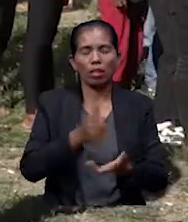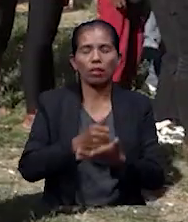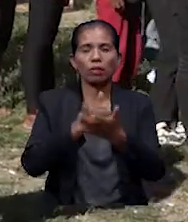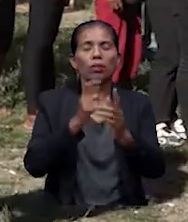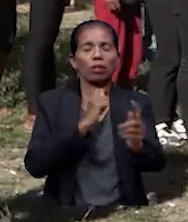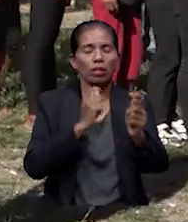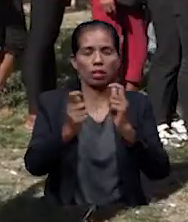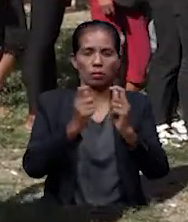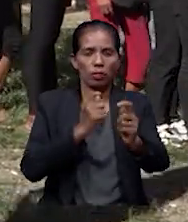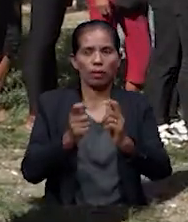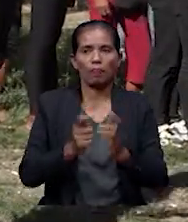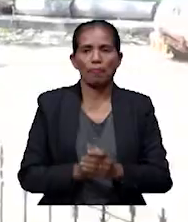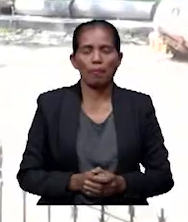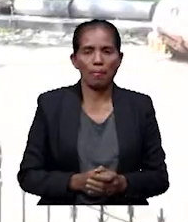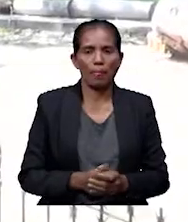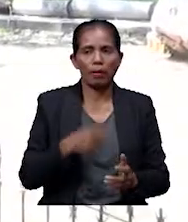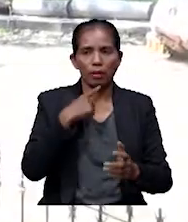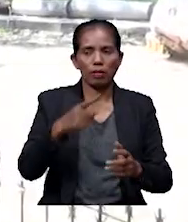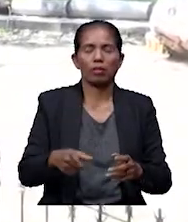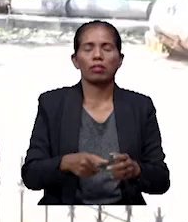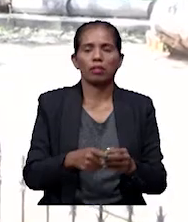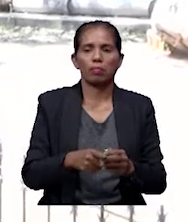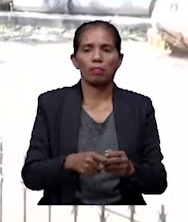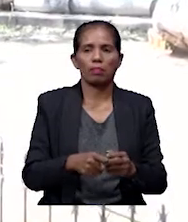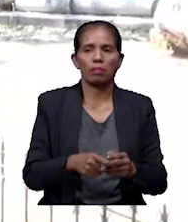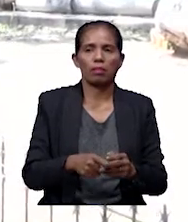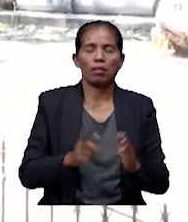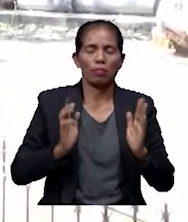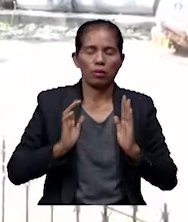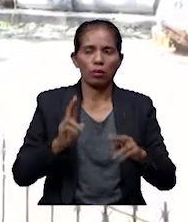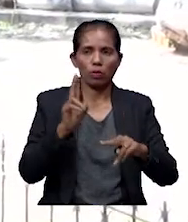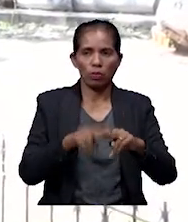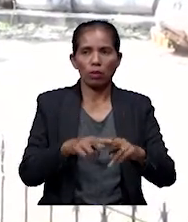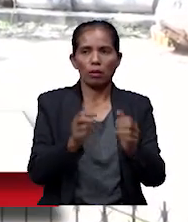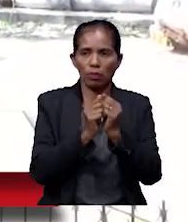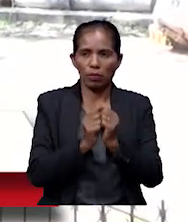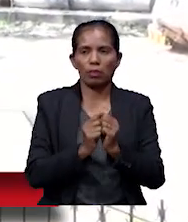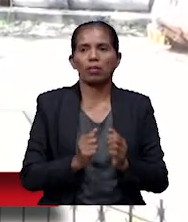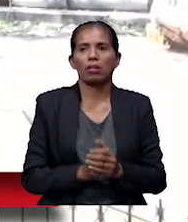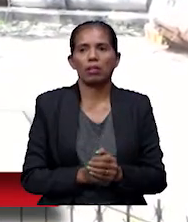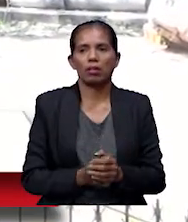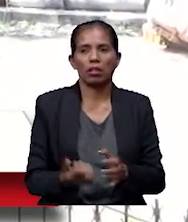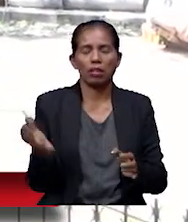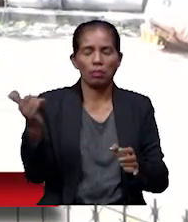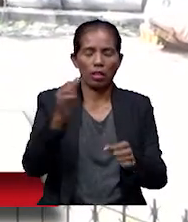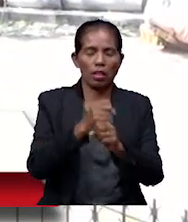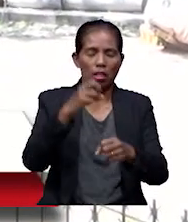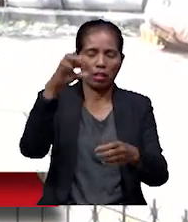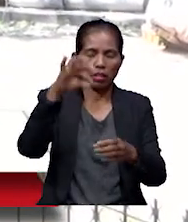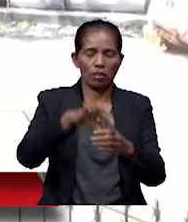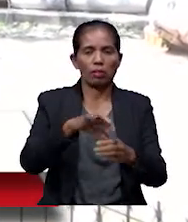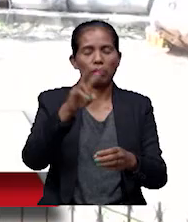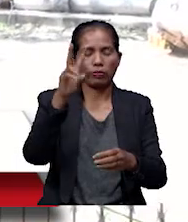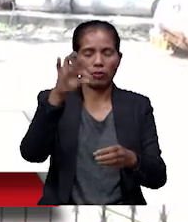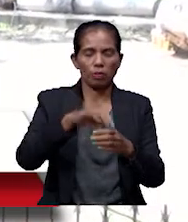Acontece na segunda ronda de clube bot será turra muito ba para poder de tona ida magba de tona do que mi hala o segunda ronda a ter